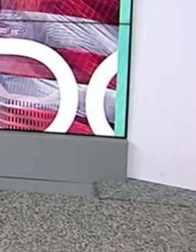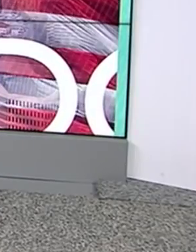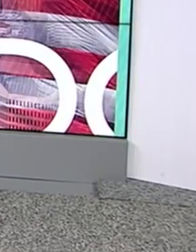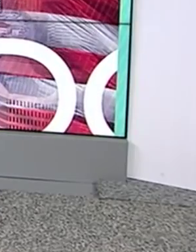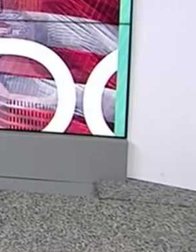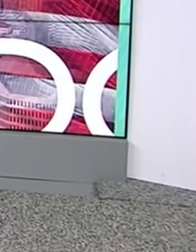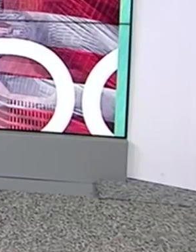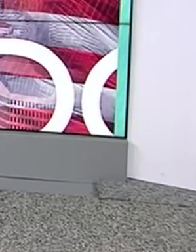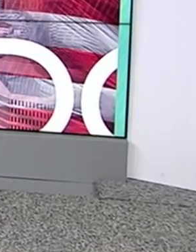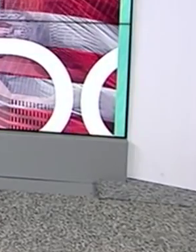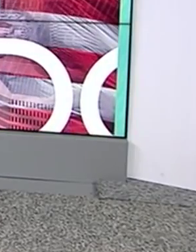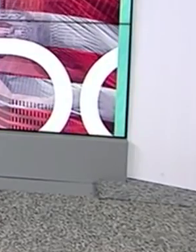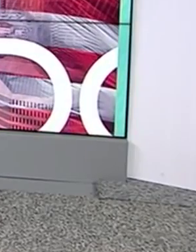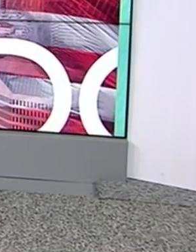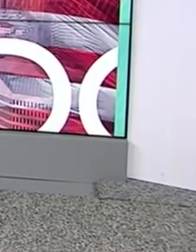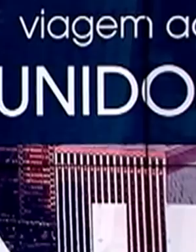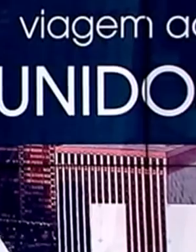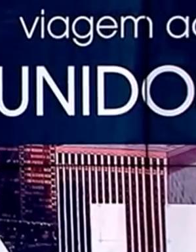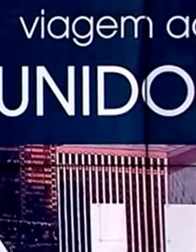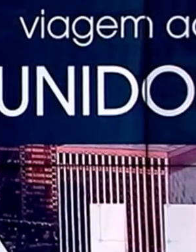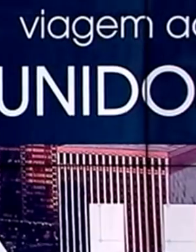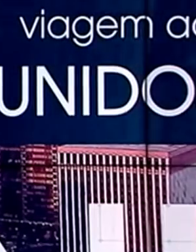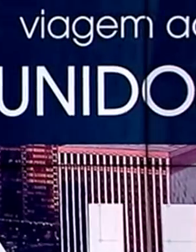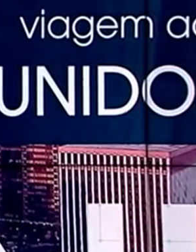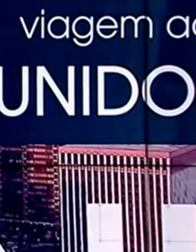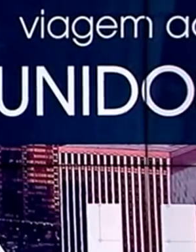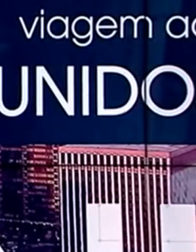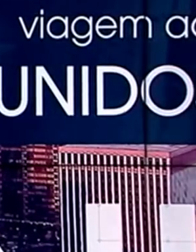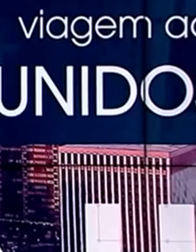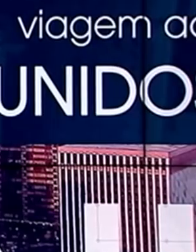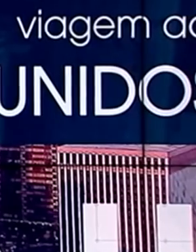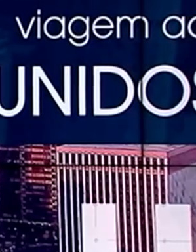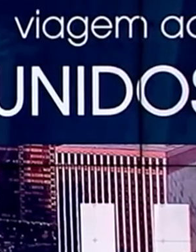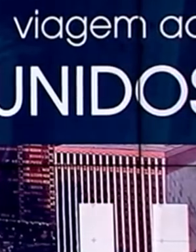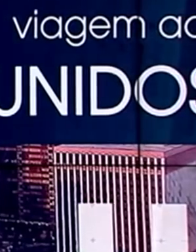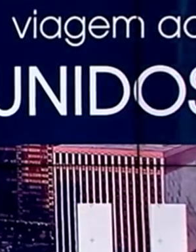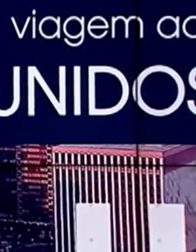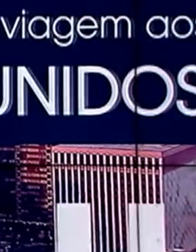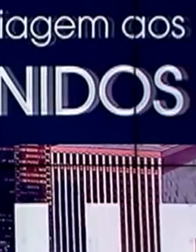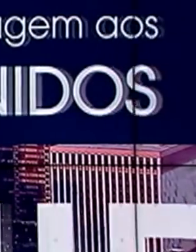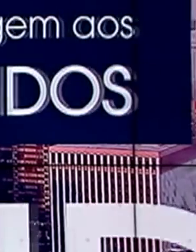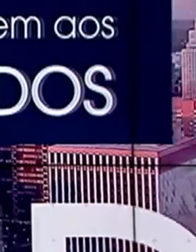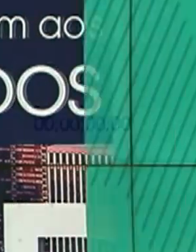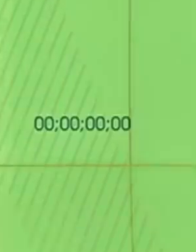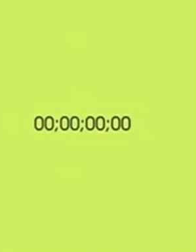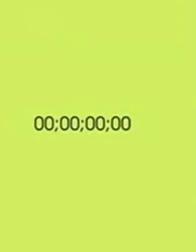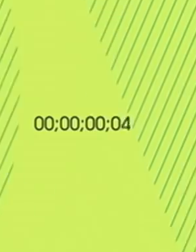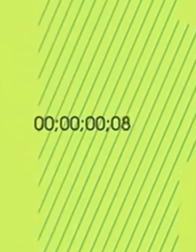oferecido por autoridades locais. Continue agora com a programação da TV Brasil.